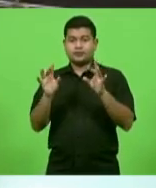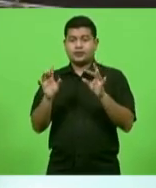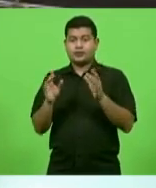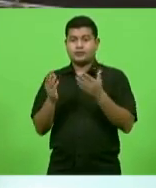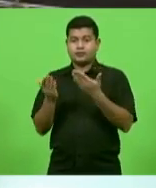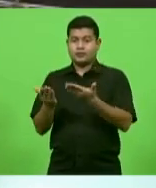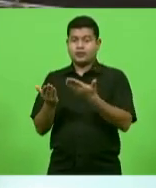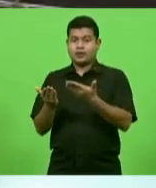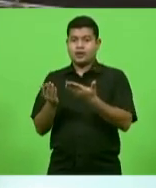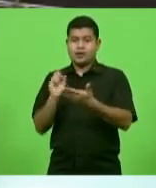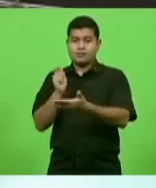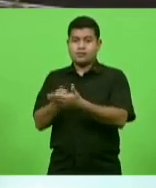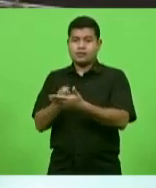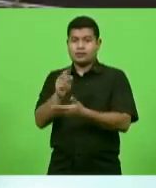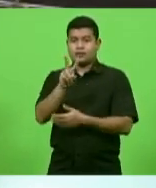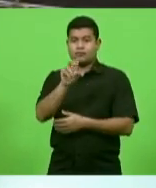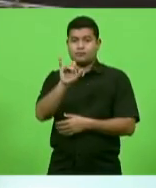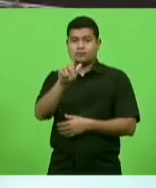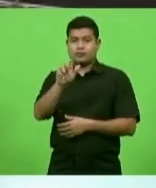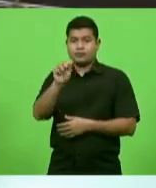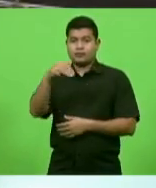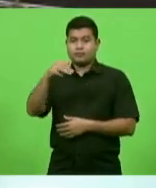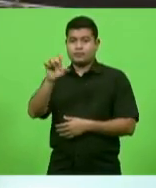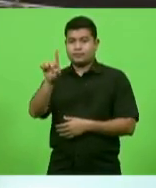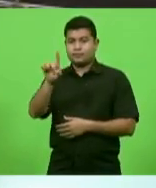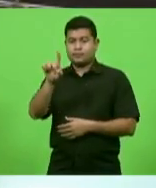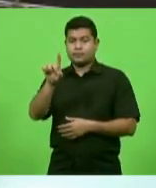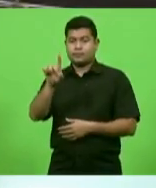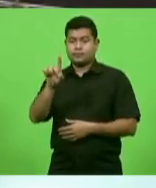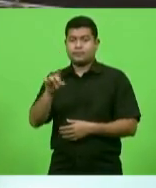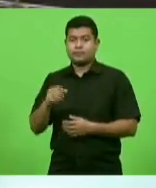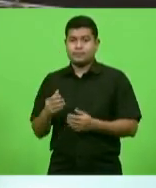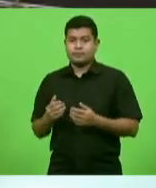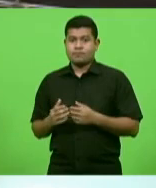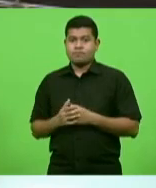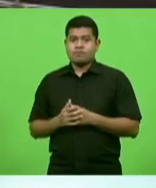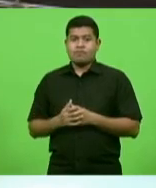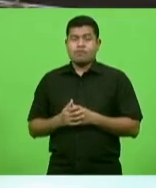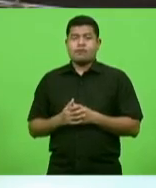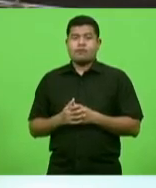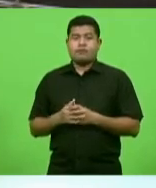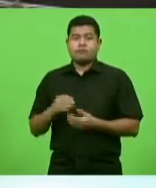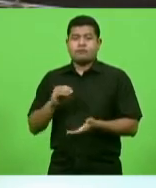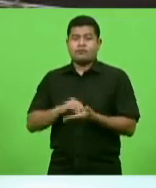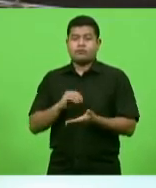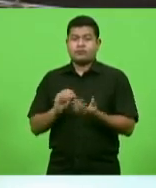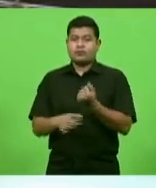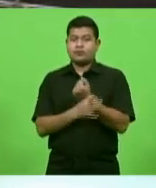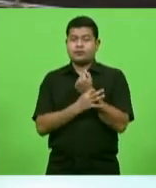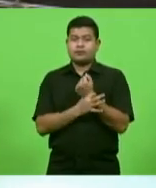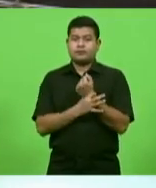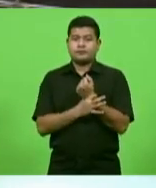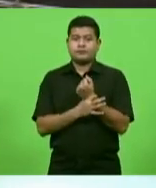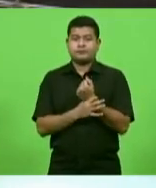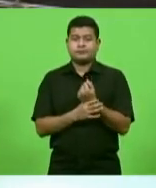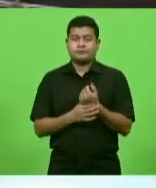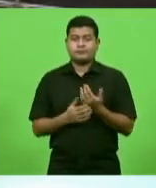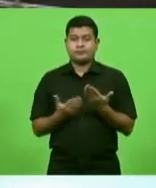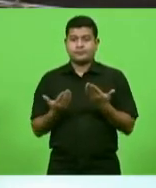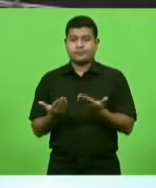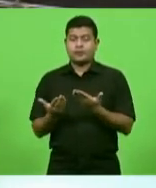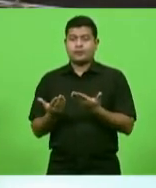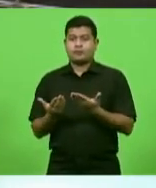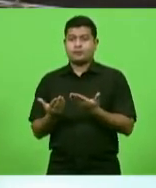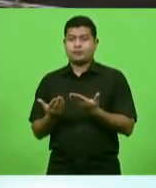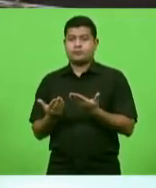efetuado pela ai Desapega média estavam sendo realizado e realizados desprovidos das referidas ao telas o que